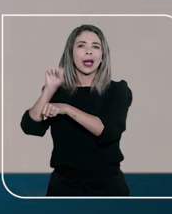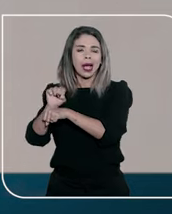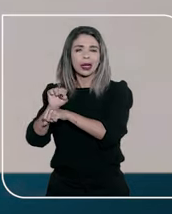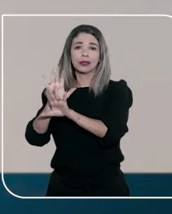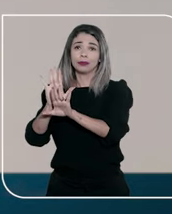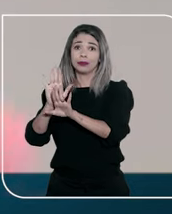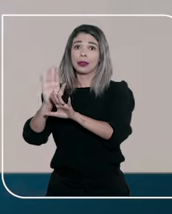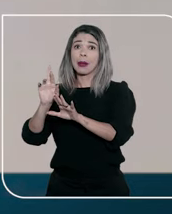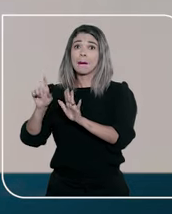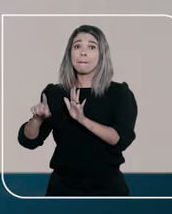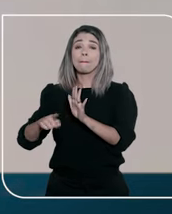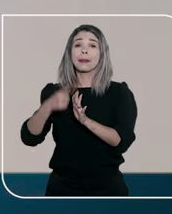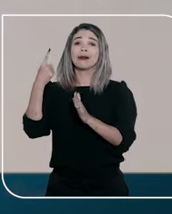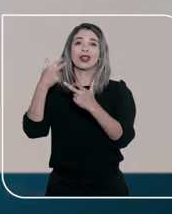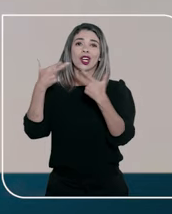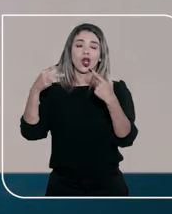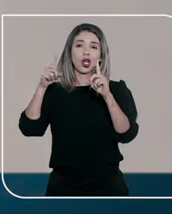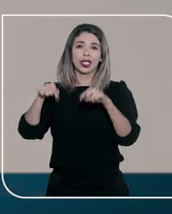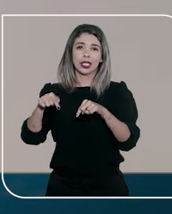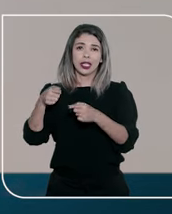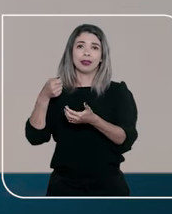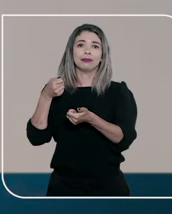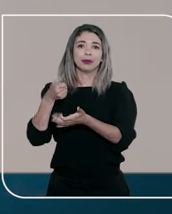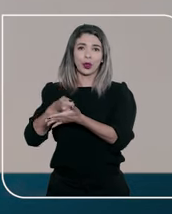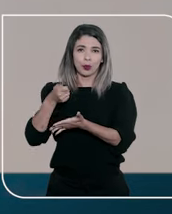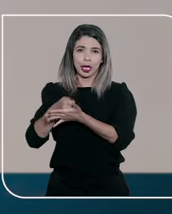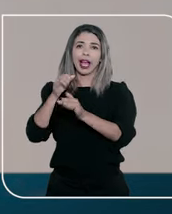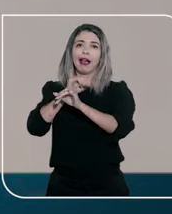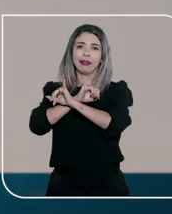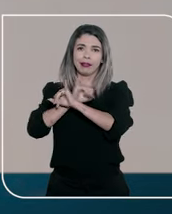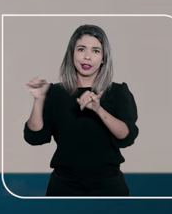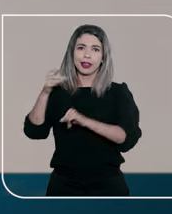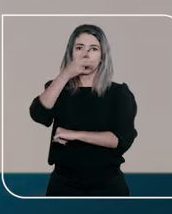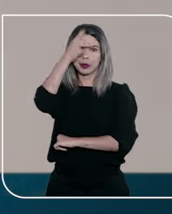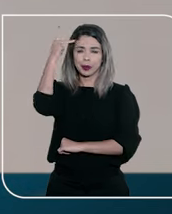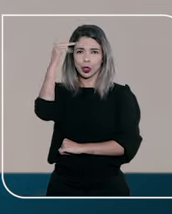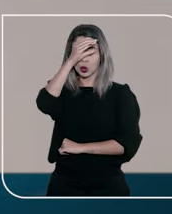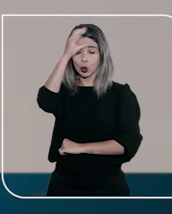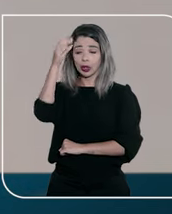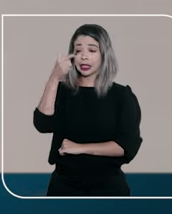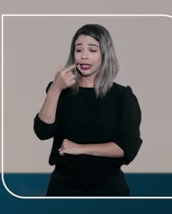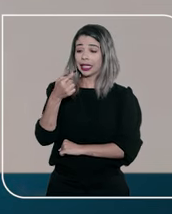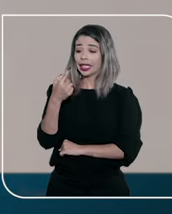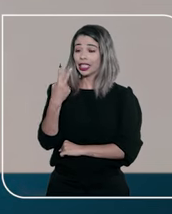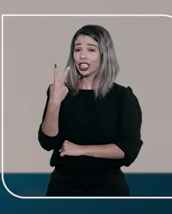é obrigada a avisar os passageiros com 72 horas de antecedência.